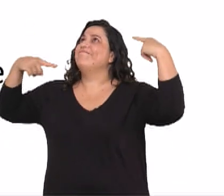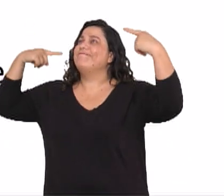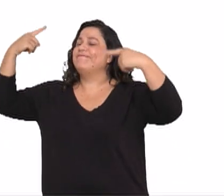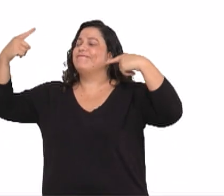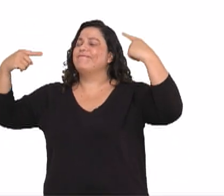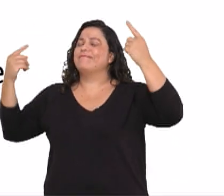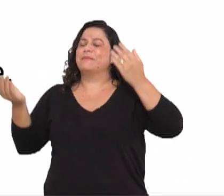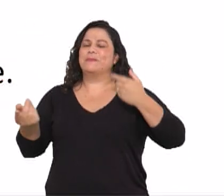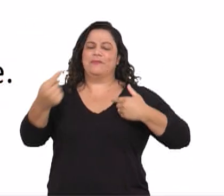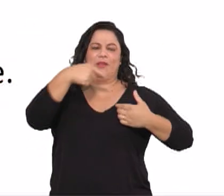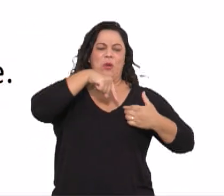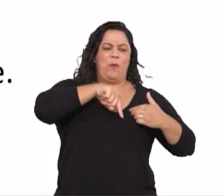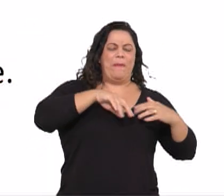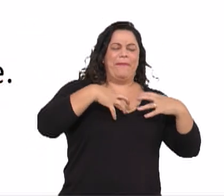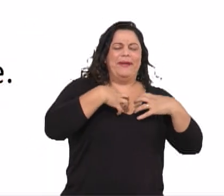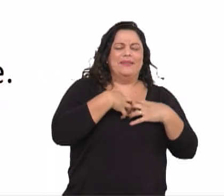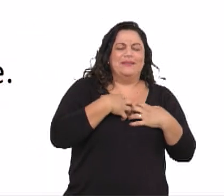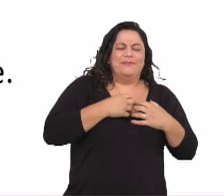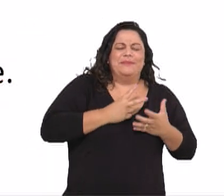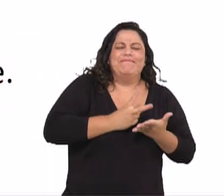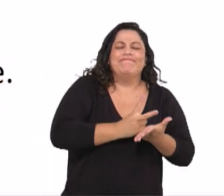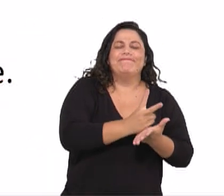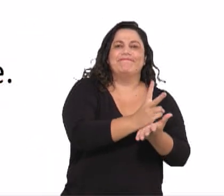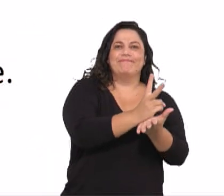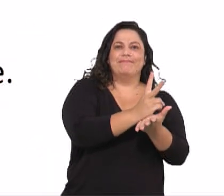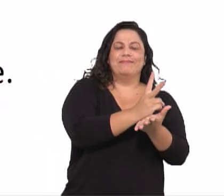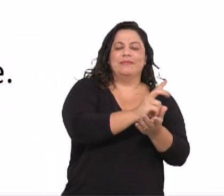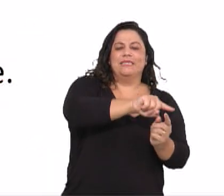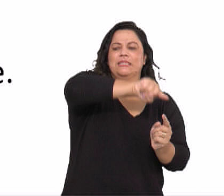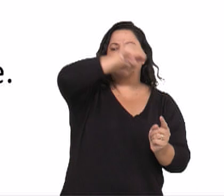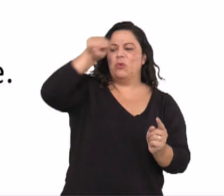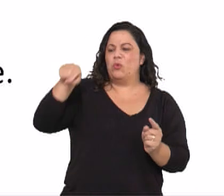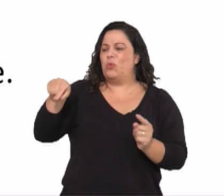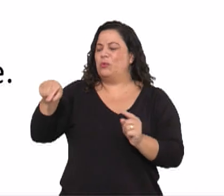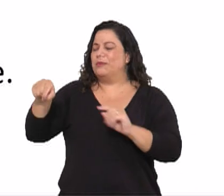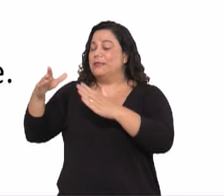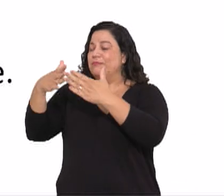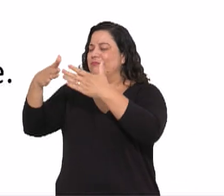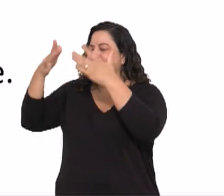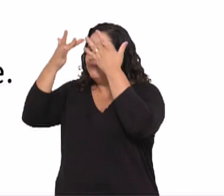permanente, outra parte se sabe de repente.